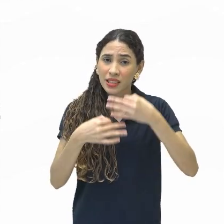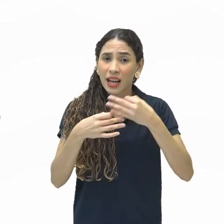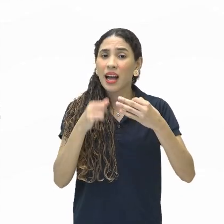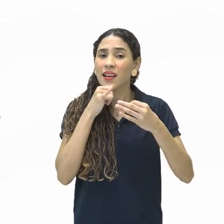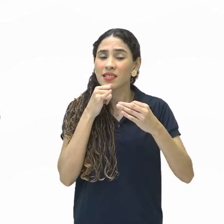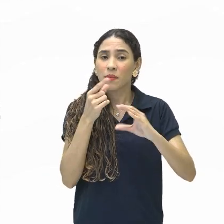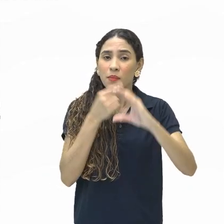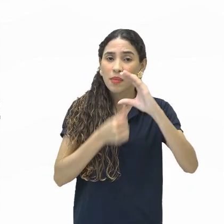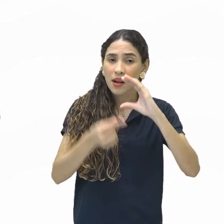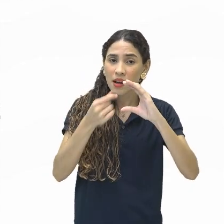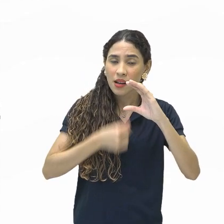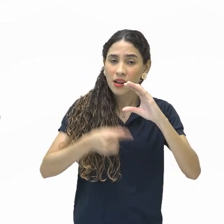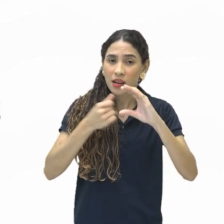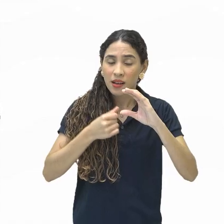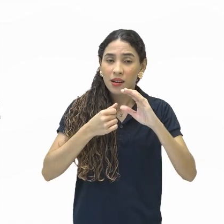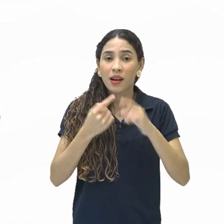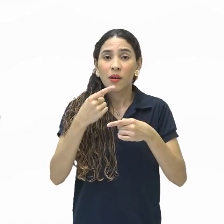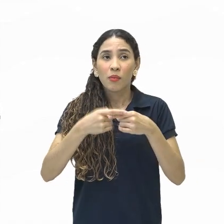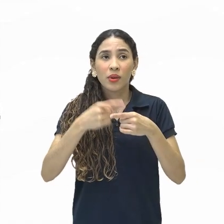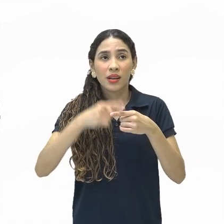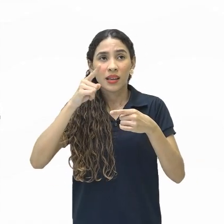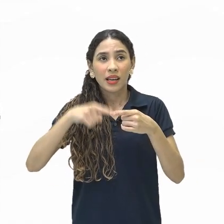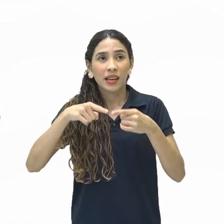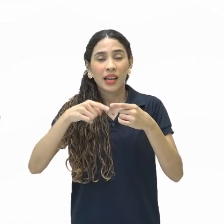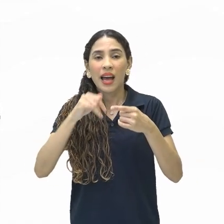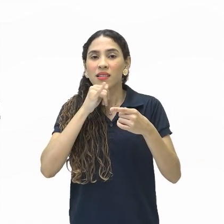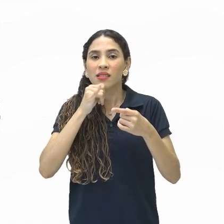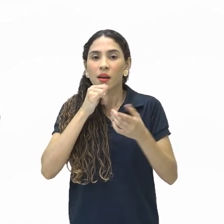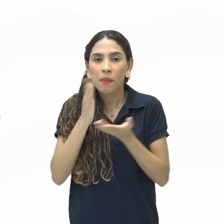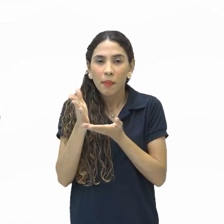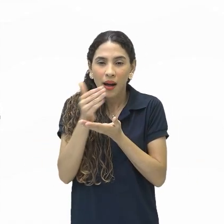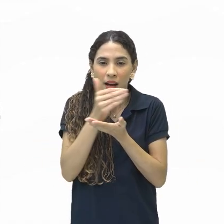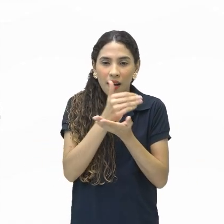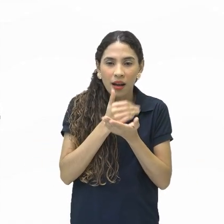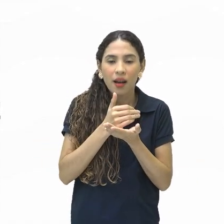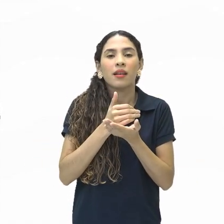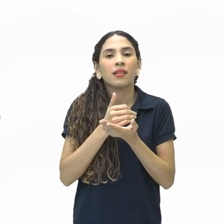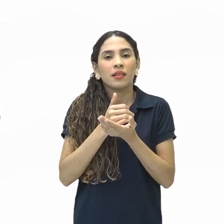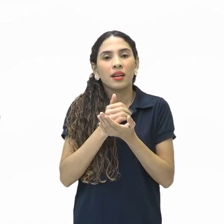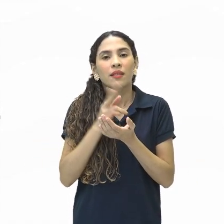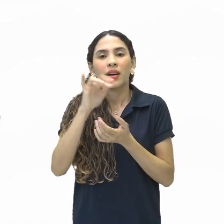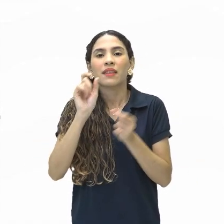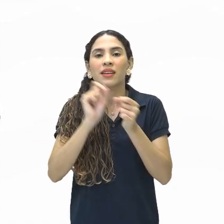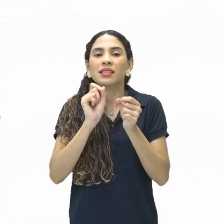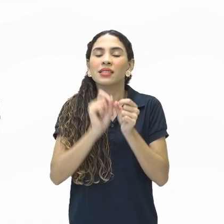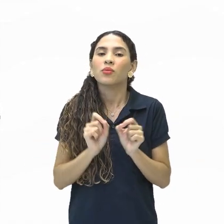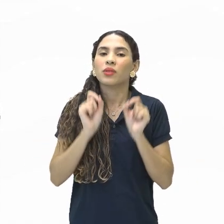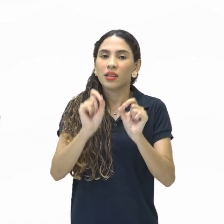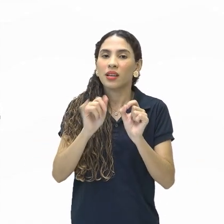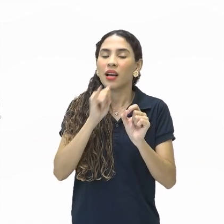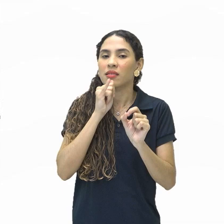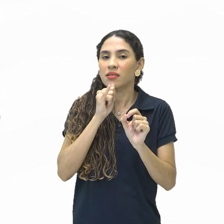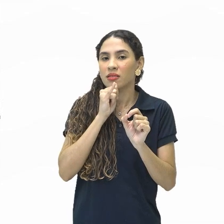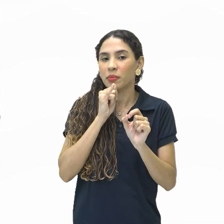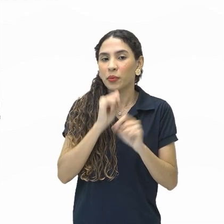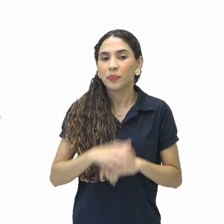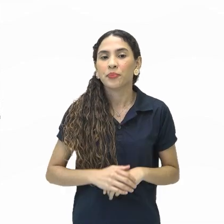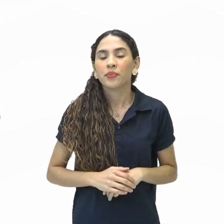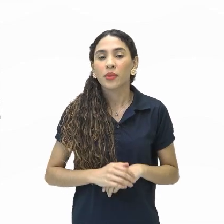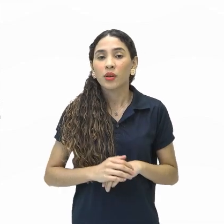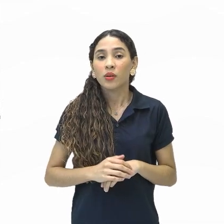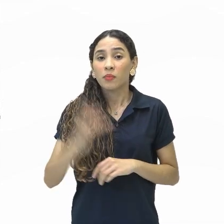capital. Porque é essa acumulação de capital que faz com que